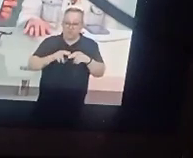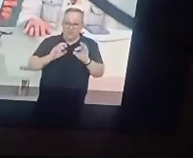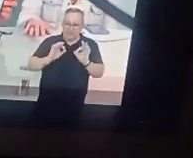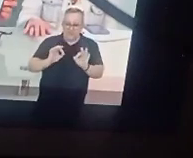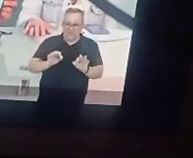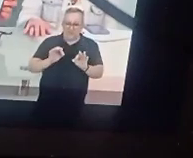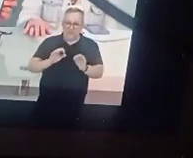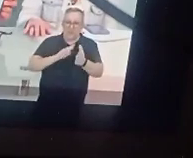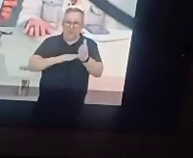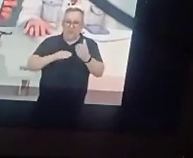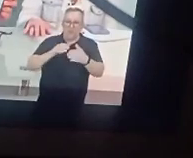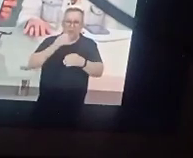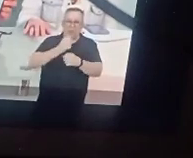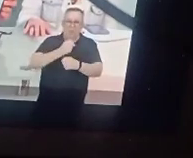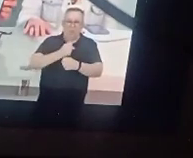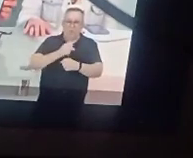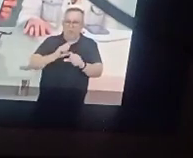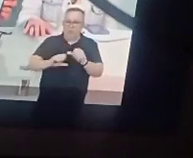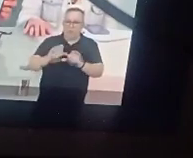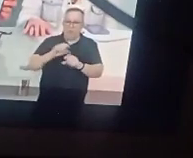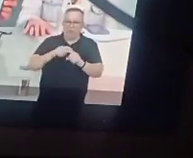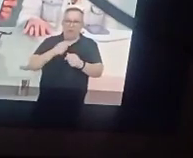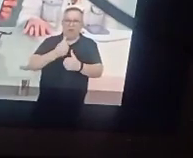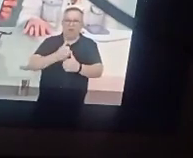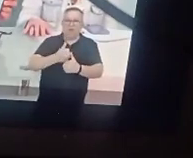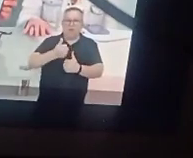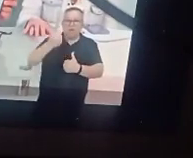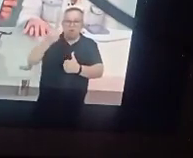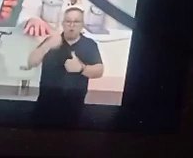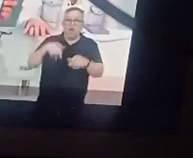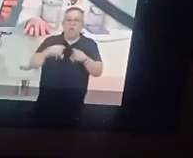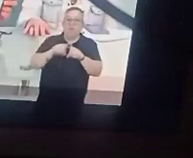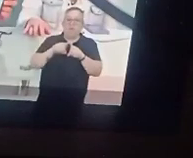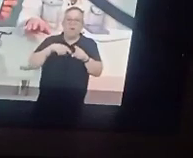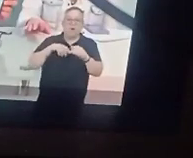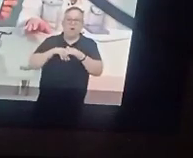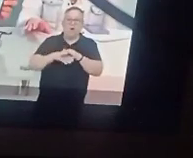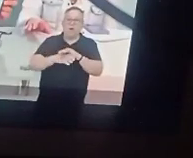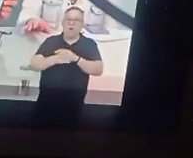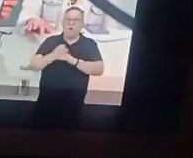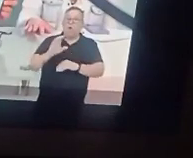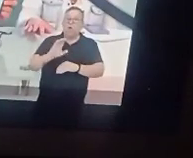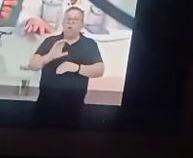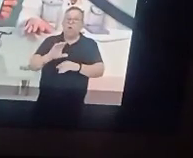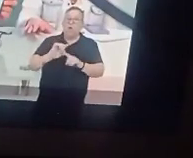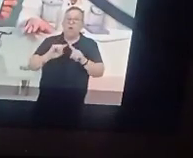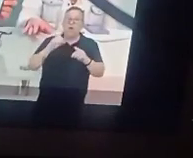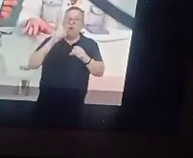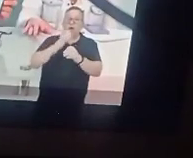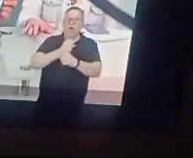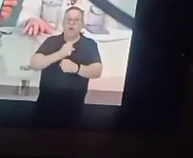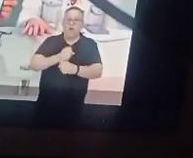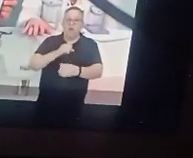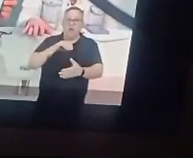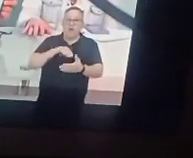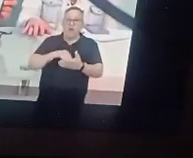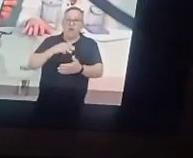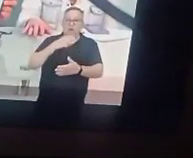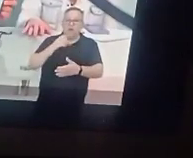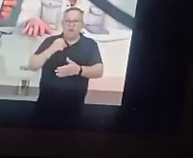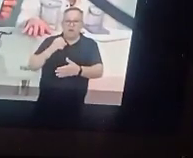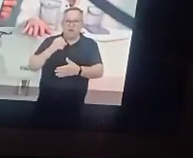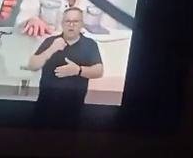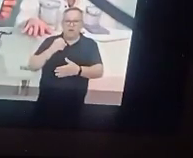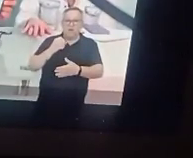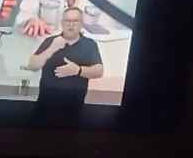contagem todo ano não é uma operação, as diretorias, os diretores já estão acostumados com isso. A pontuação é sempre referente à data